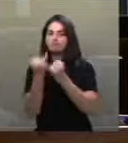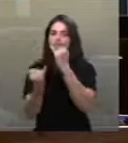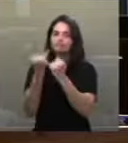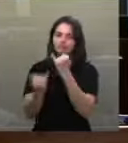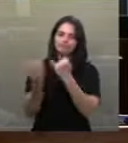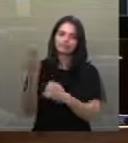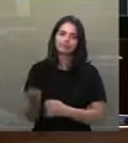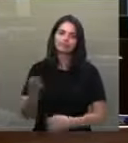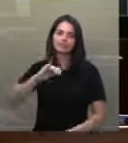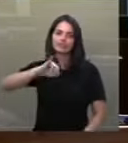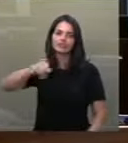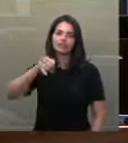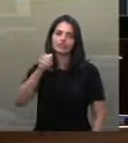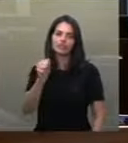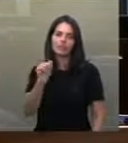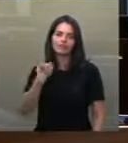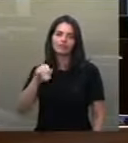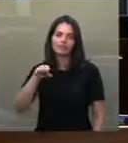Jaime Campos.